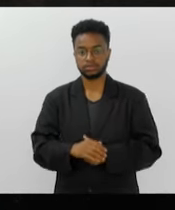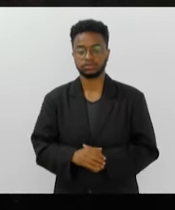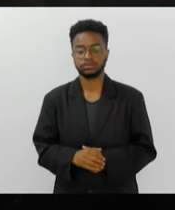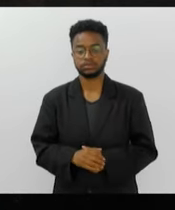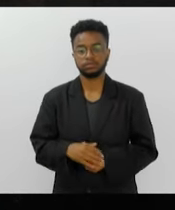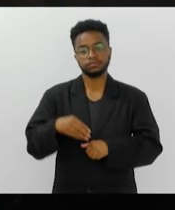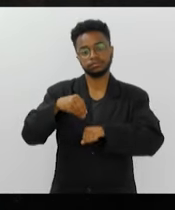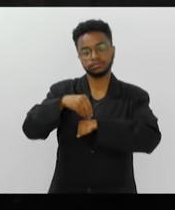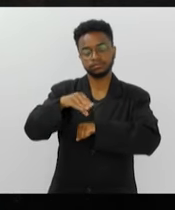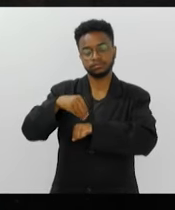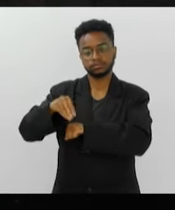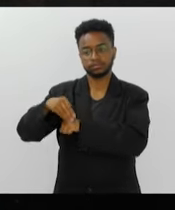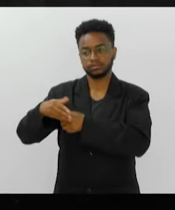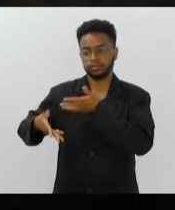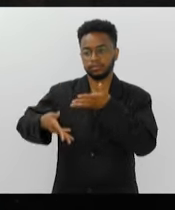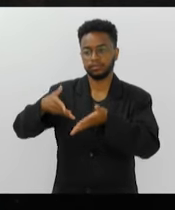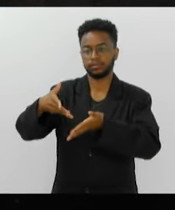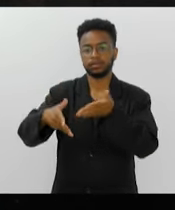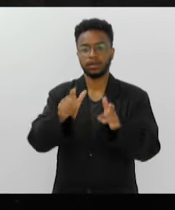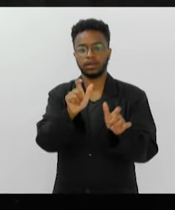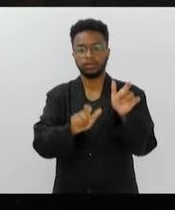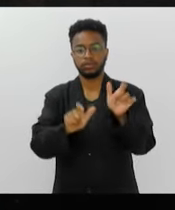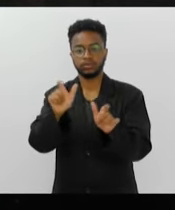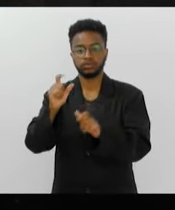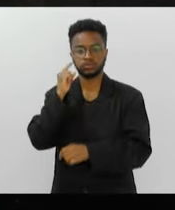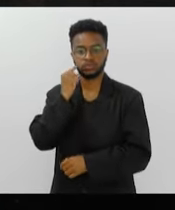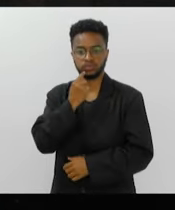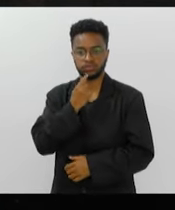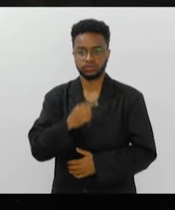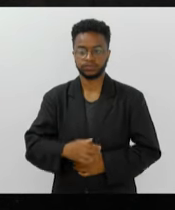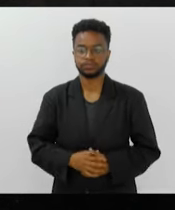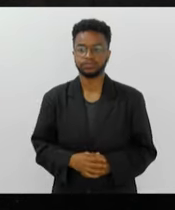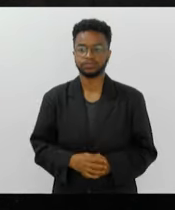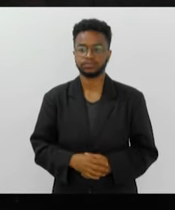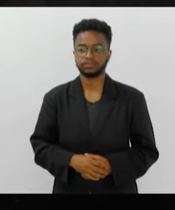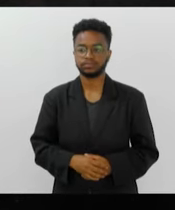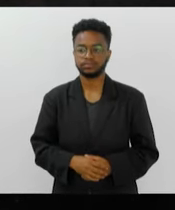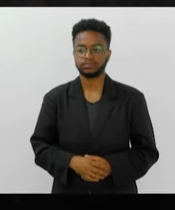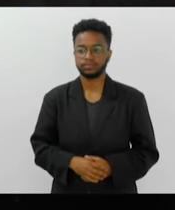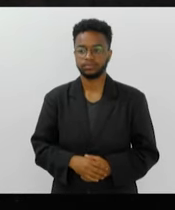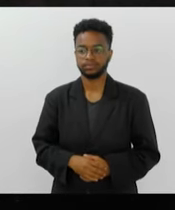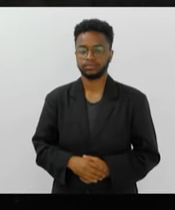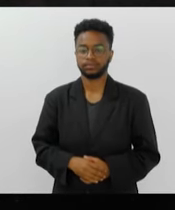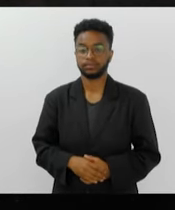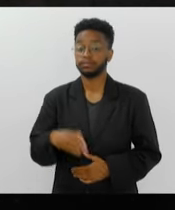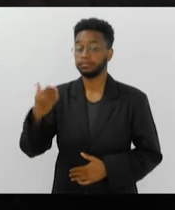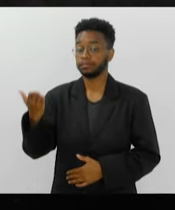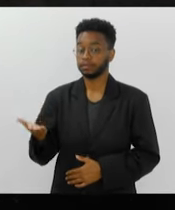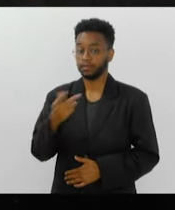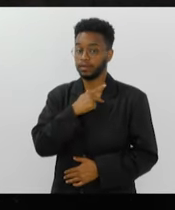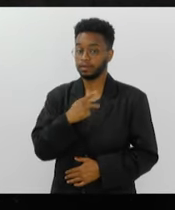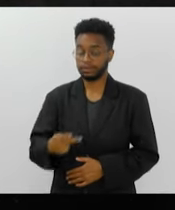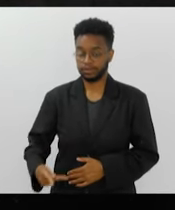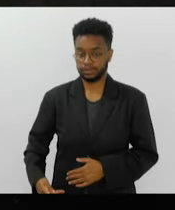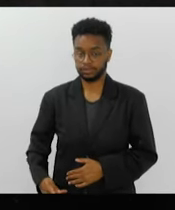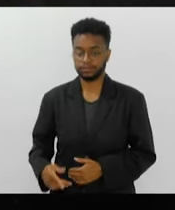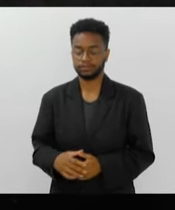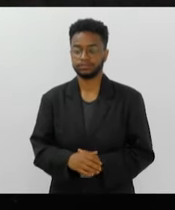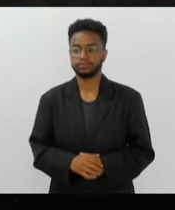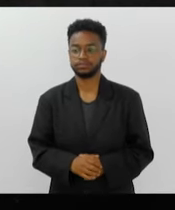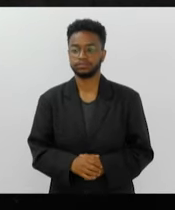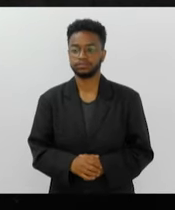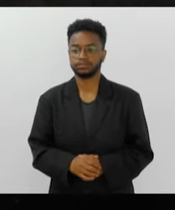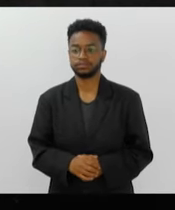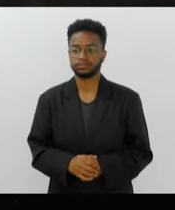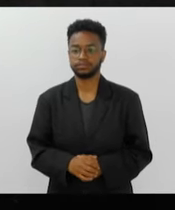que leva a nossa voz aos deficientes auditivos senhora Presidente